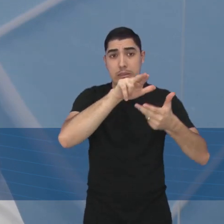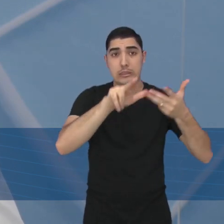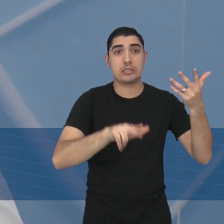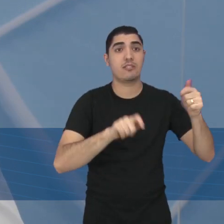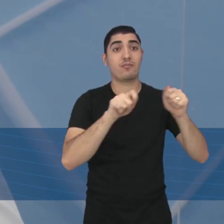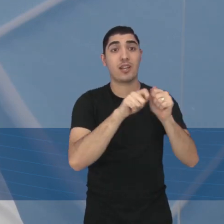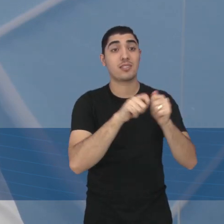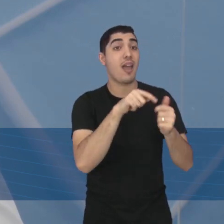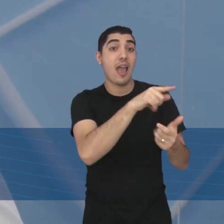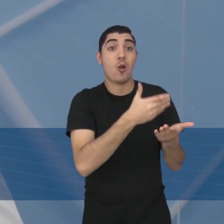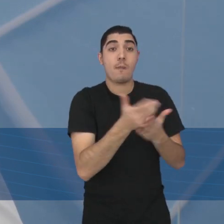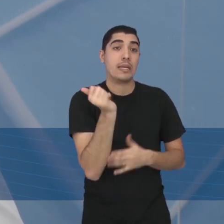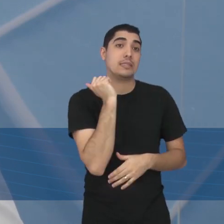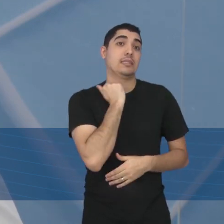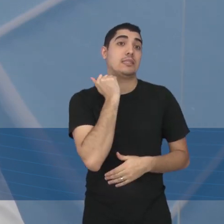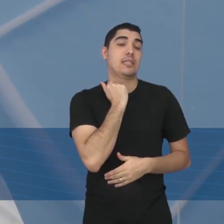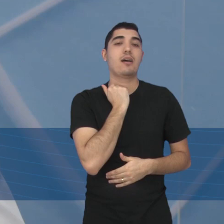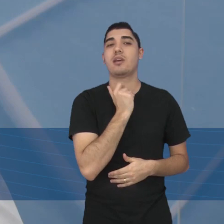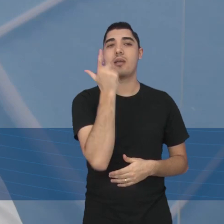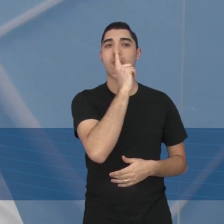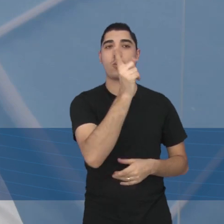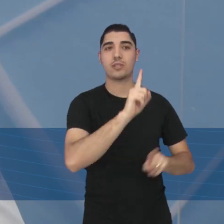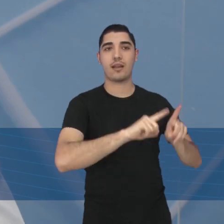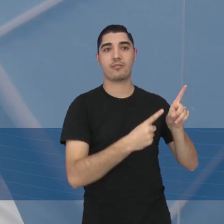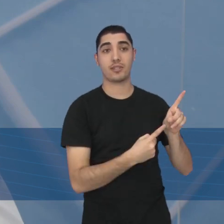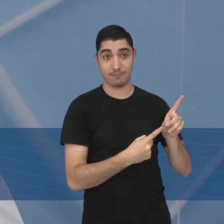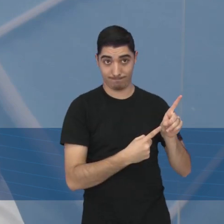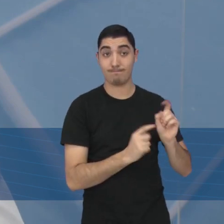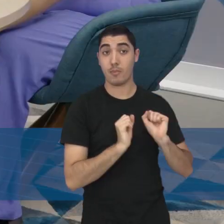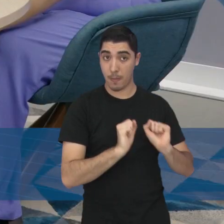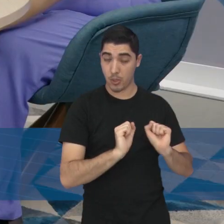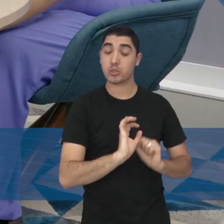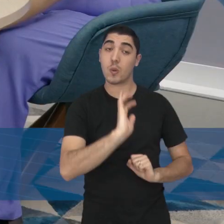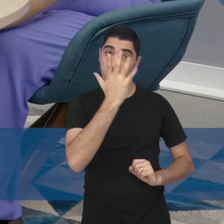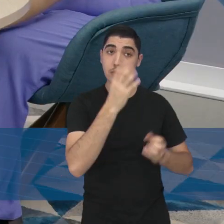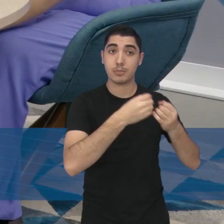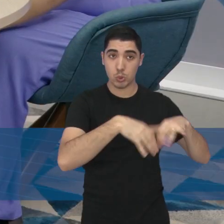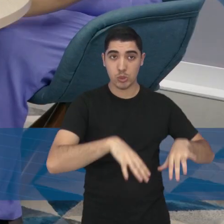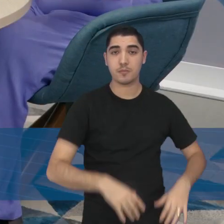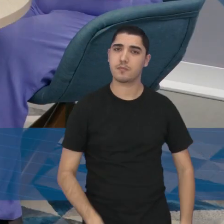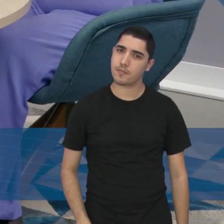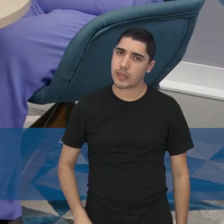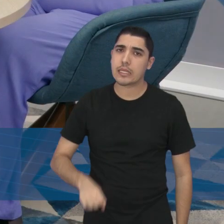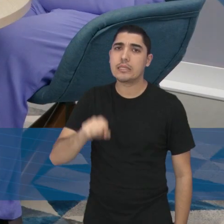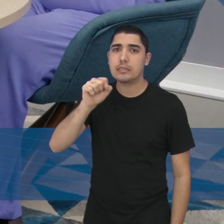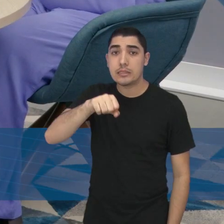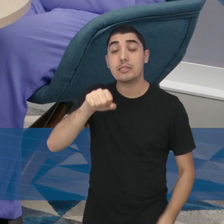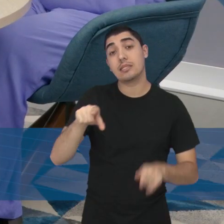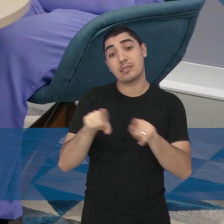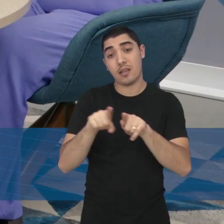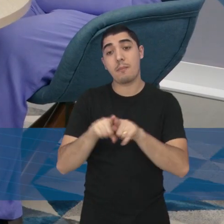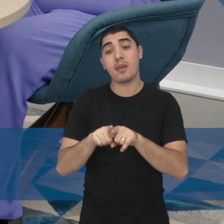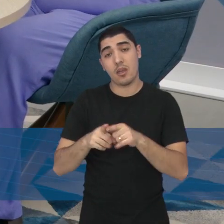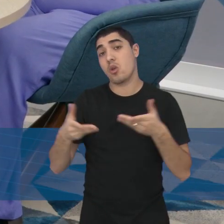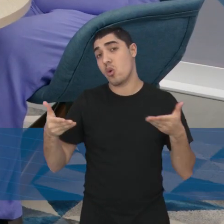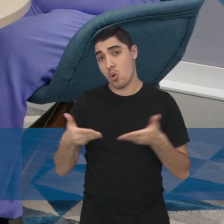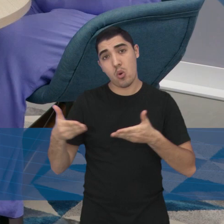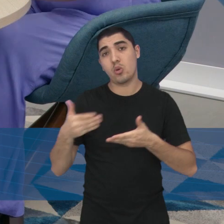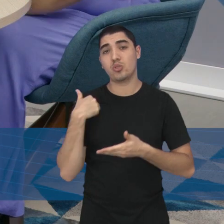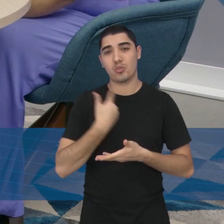vivendo uma fase de estresse que vai impactar na fertilidade. Sim, sim. E também nós vivemos numa sociedade